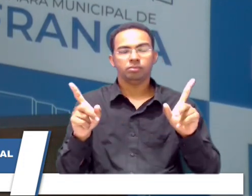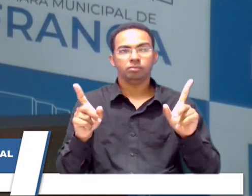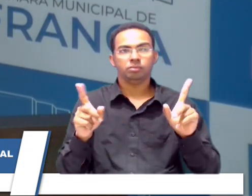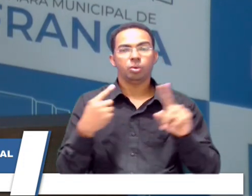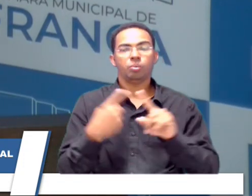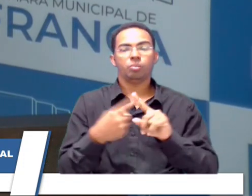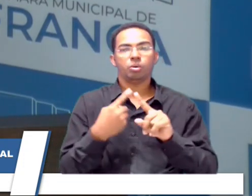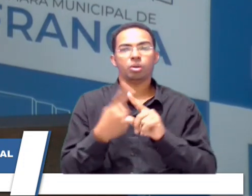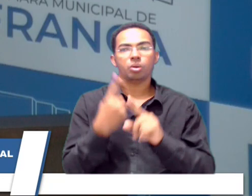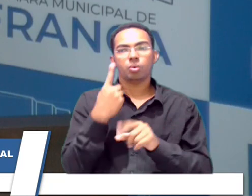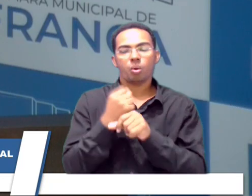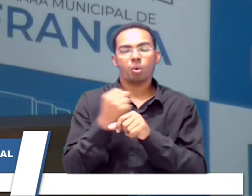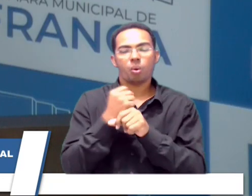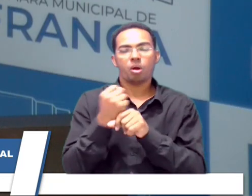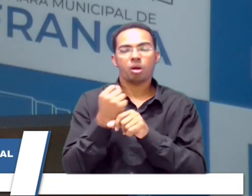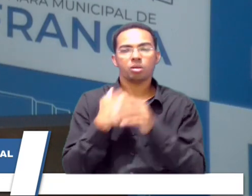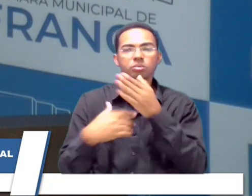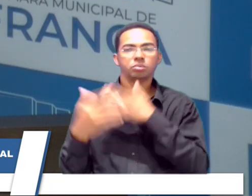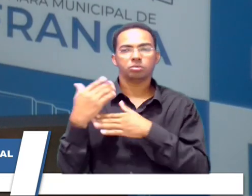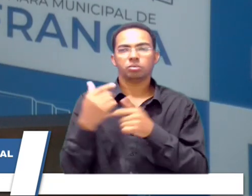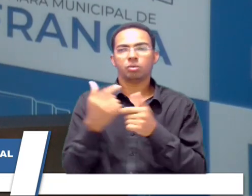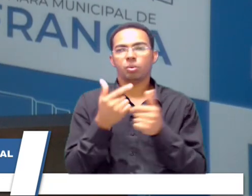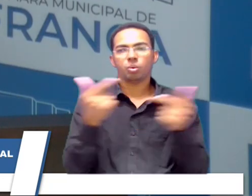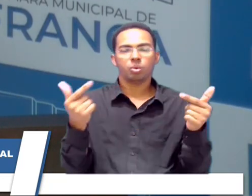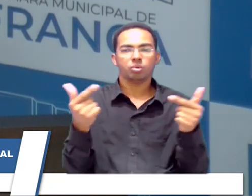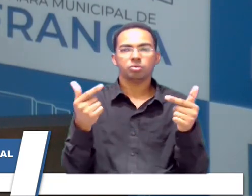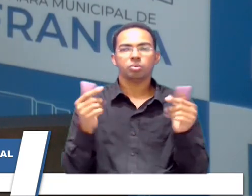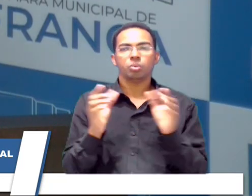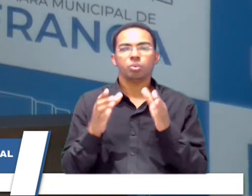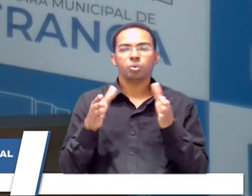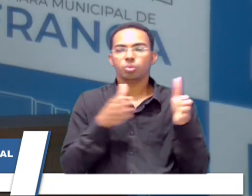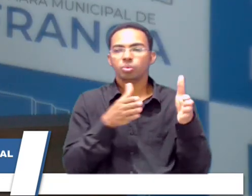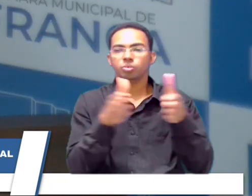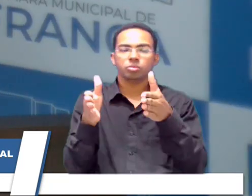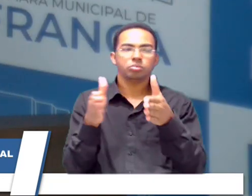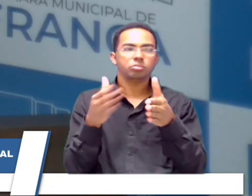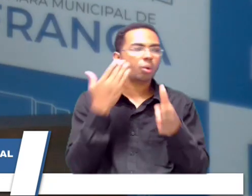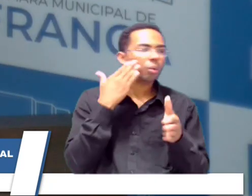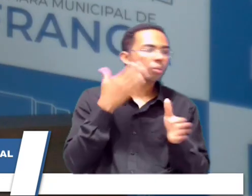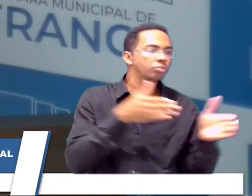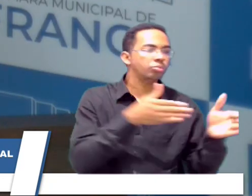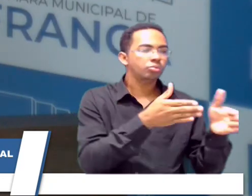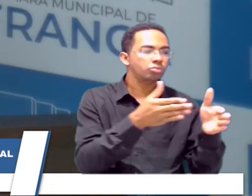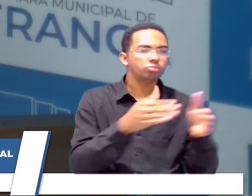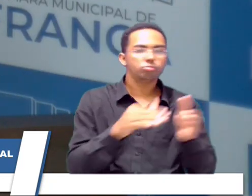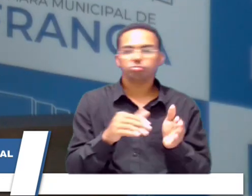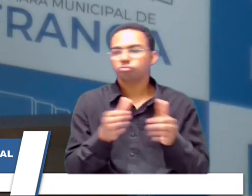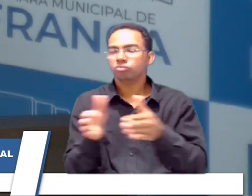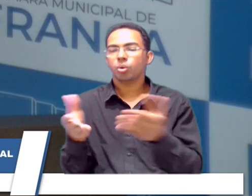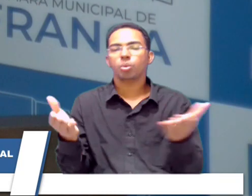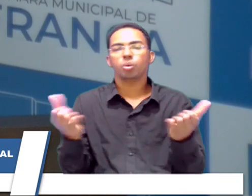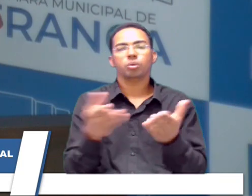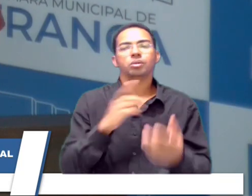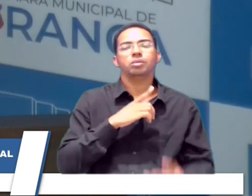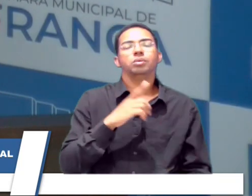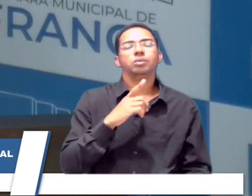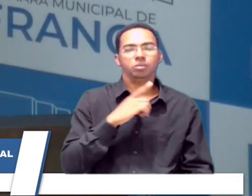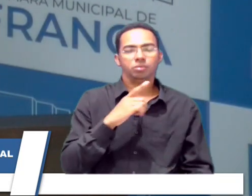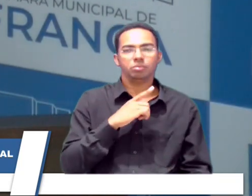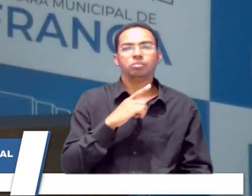ano atrás a gente não tinha uma direção, a gente não tinha um caminho a ser seguido, hoje a gente tem,